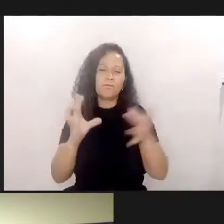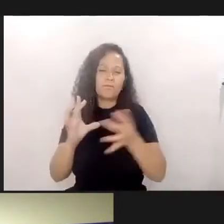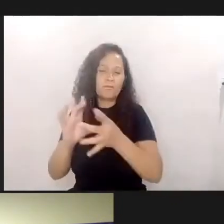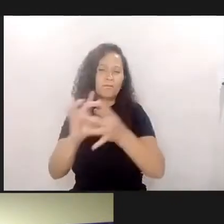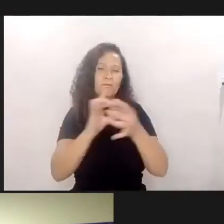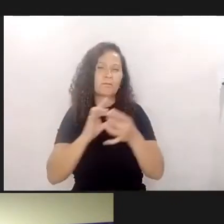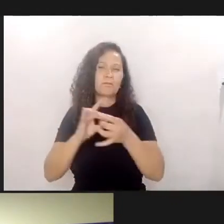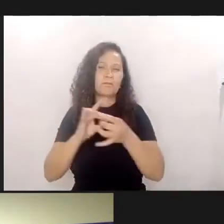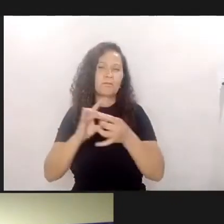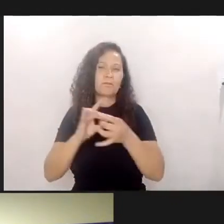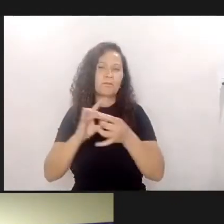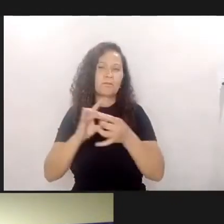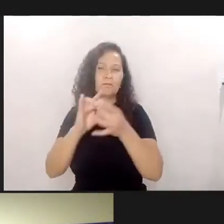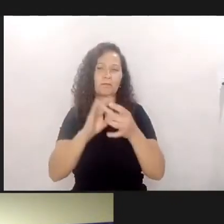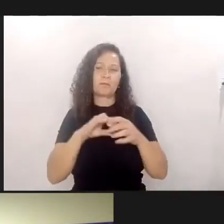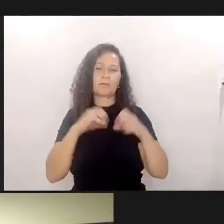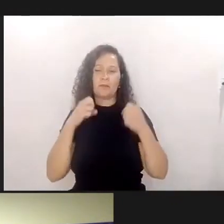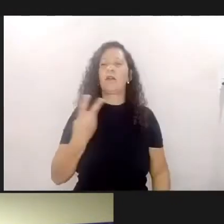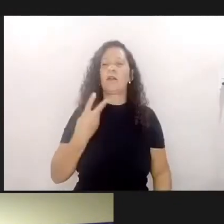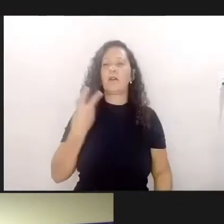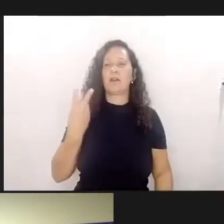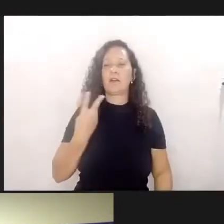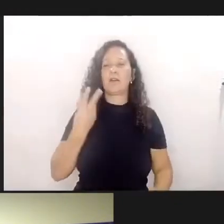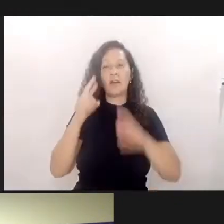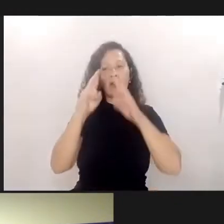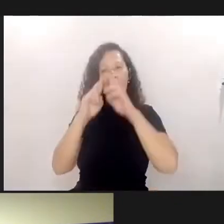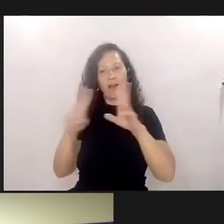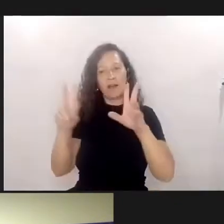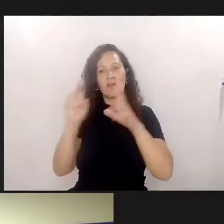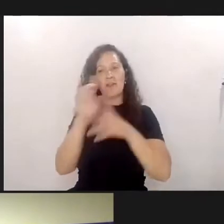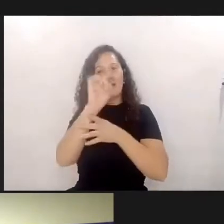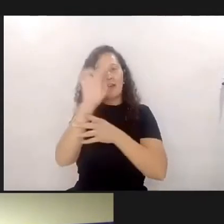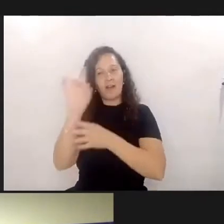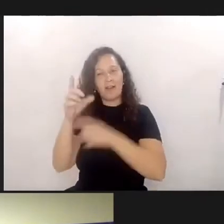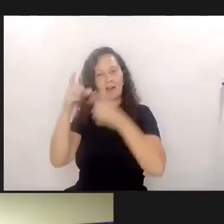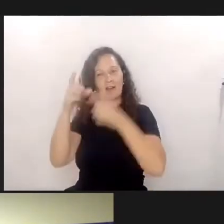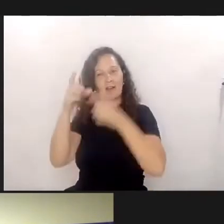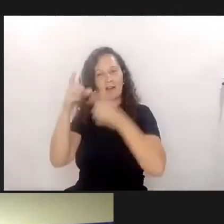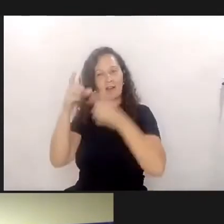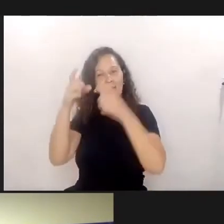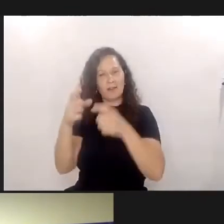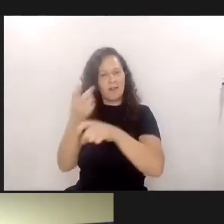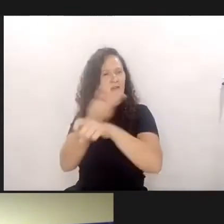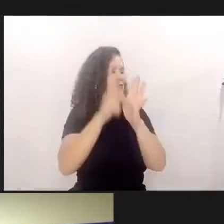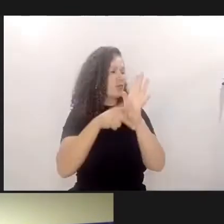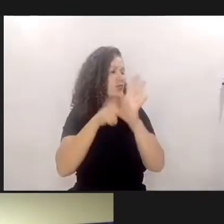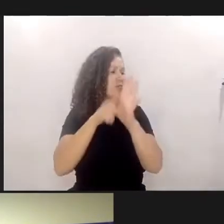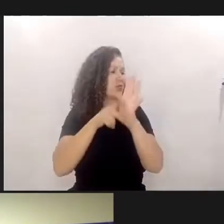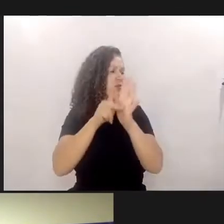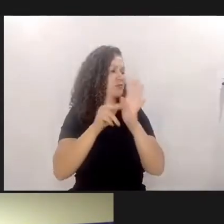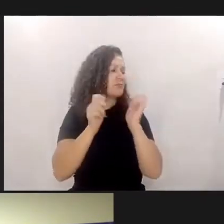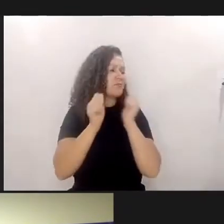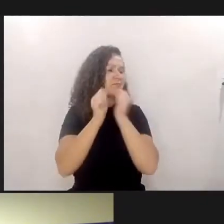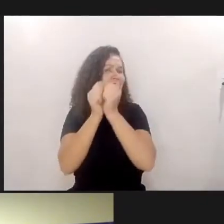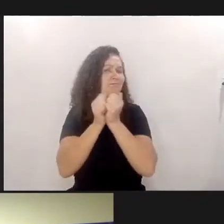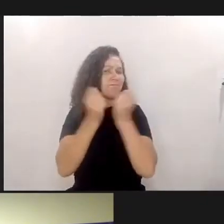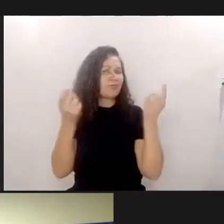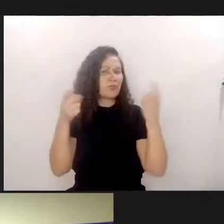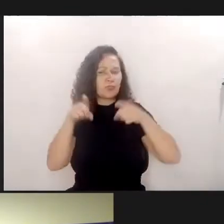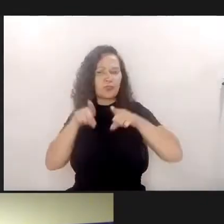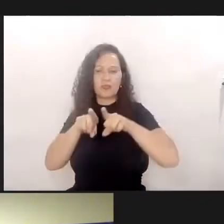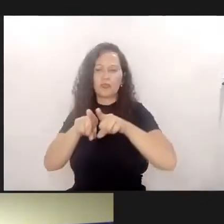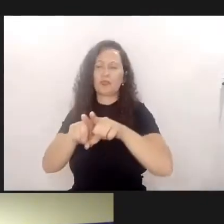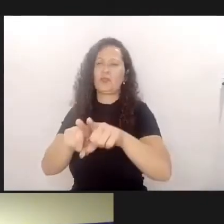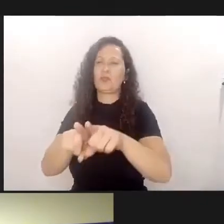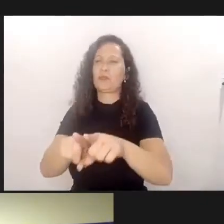mais a diferença de cada lugar em vez de procurar um projeto homogeneizador. Ou seja, não